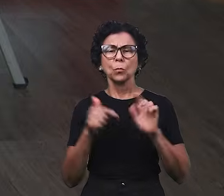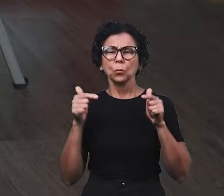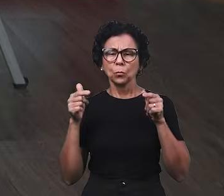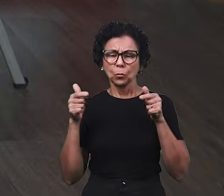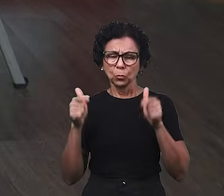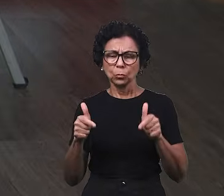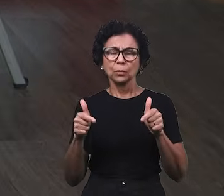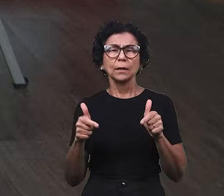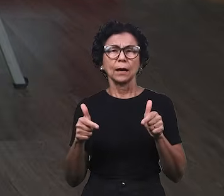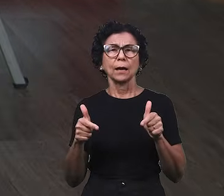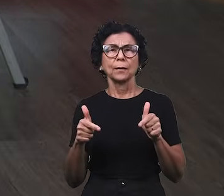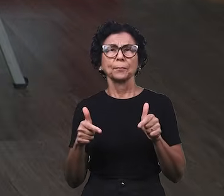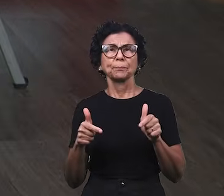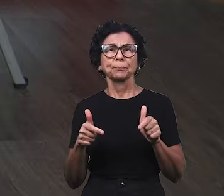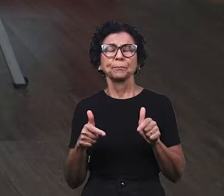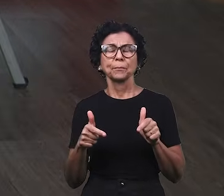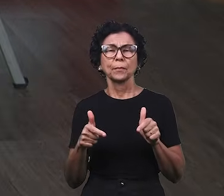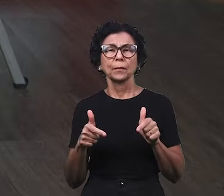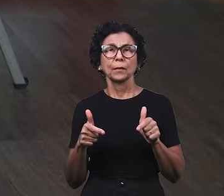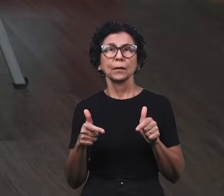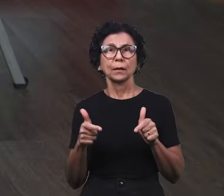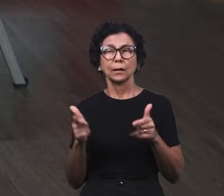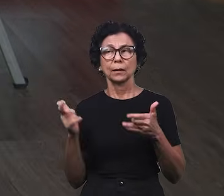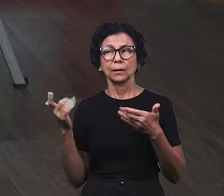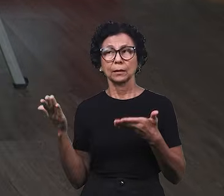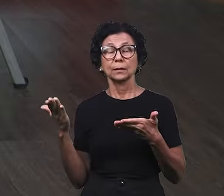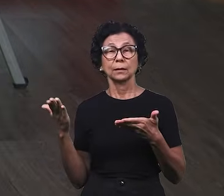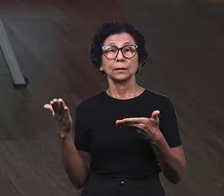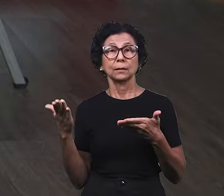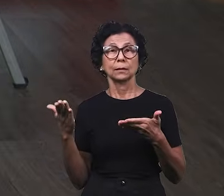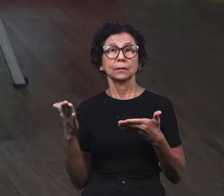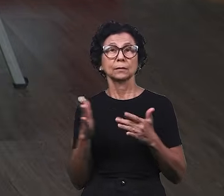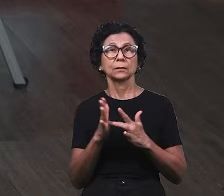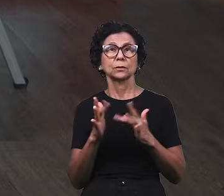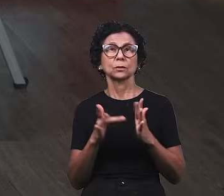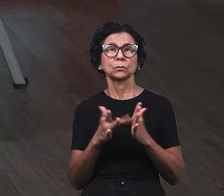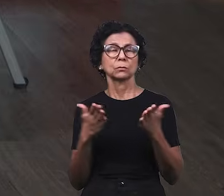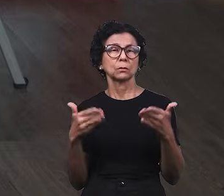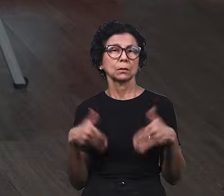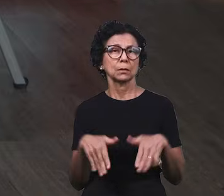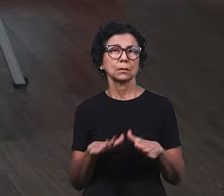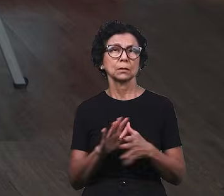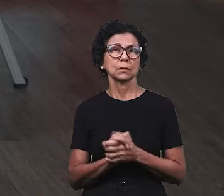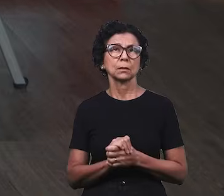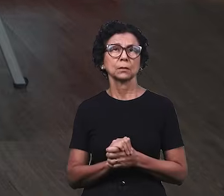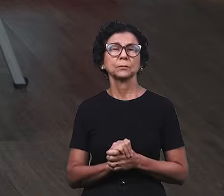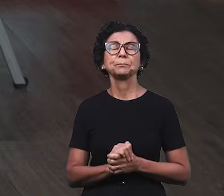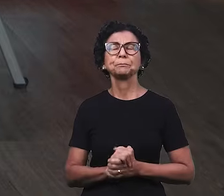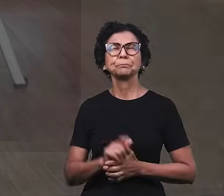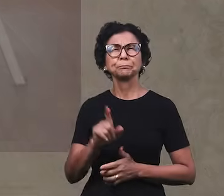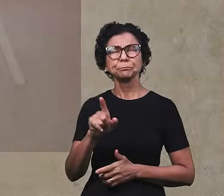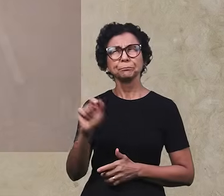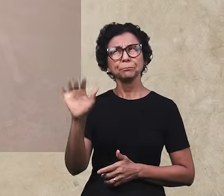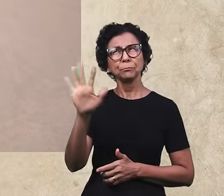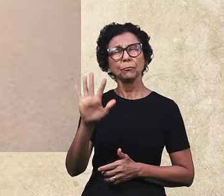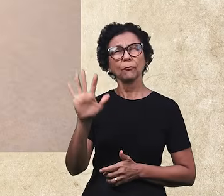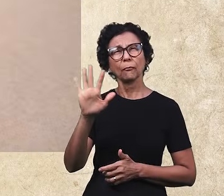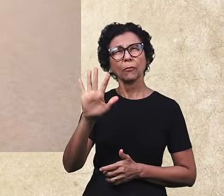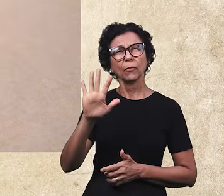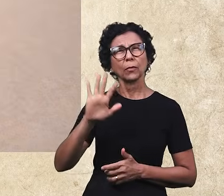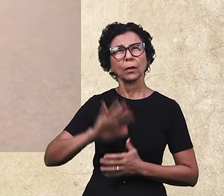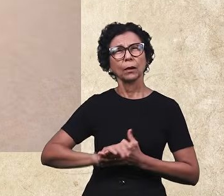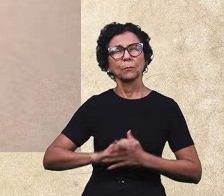aqui a foto da casa, né? Esse aqui é uma figura de uma